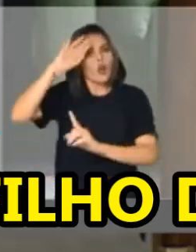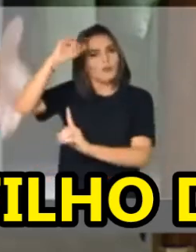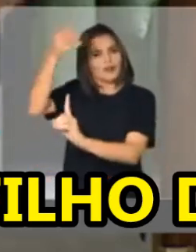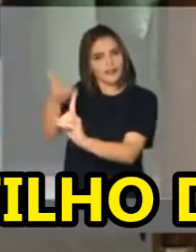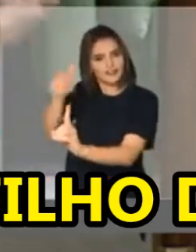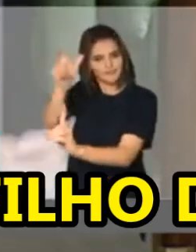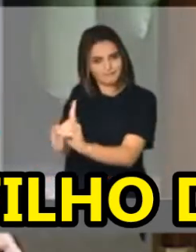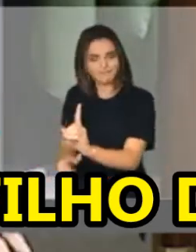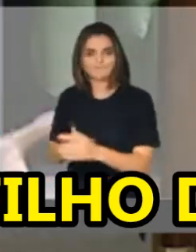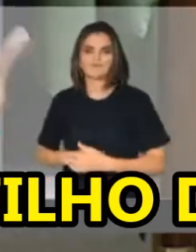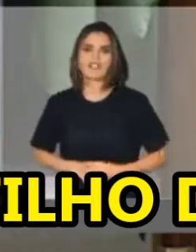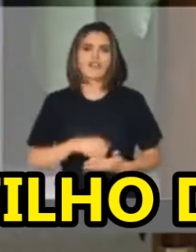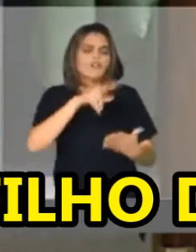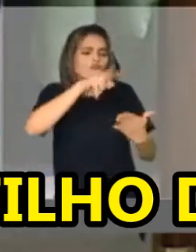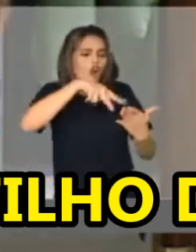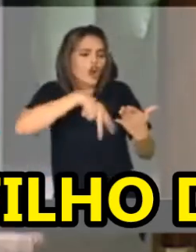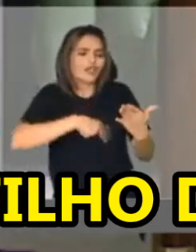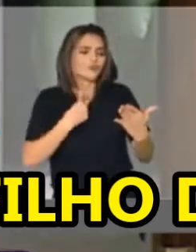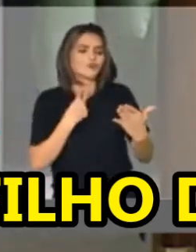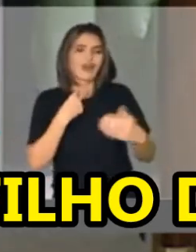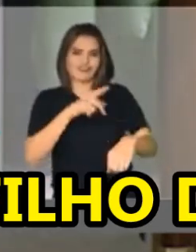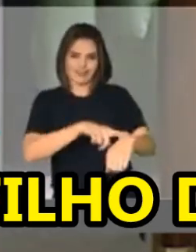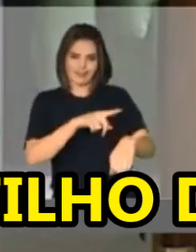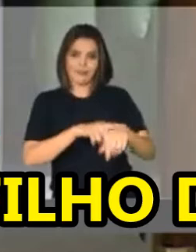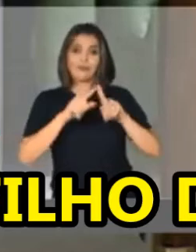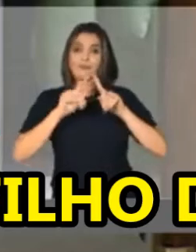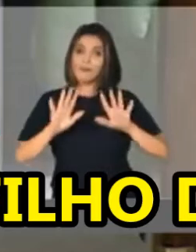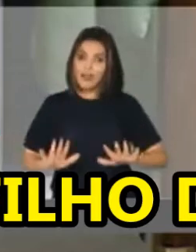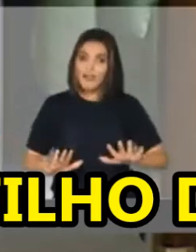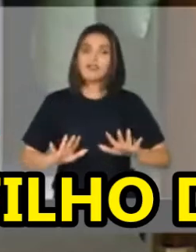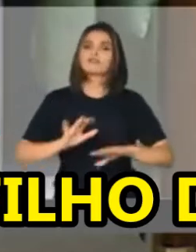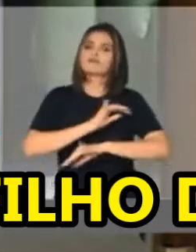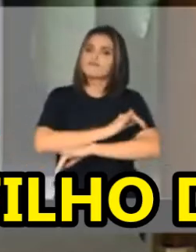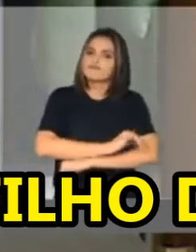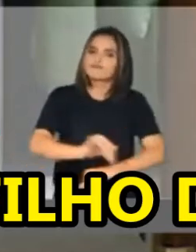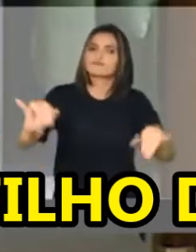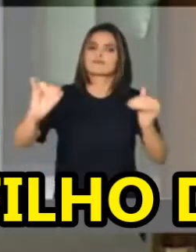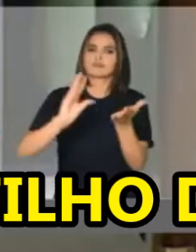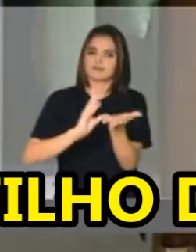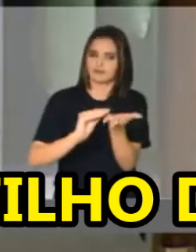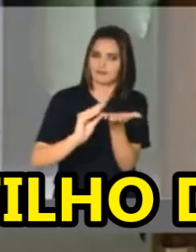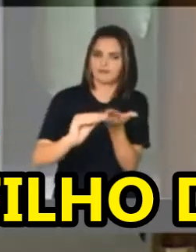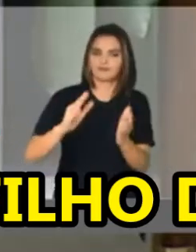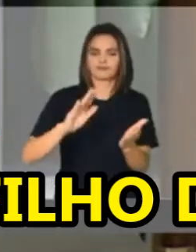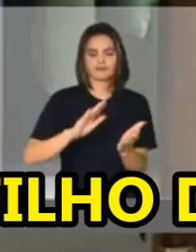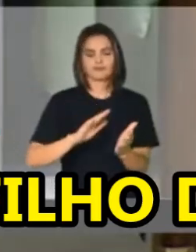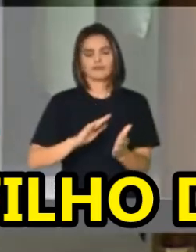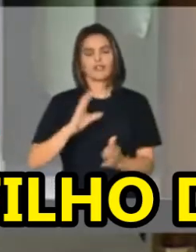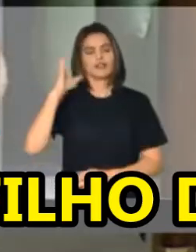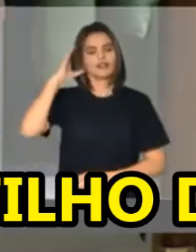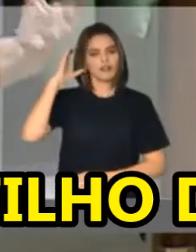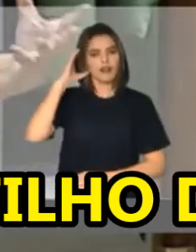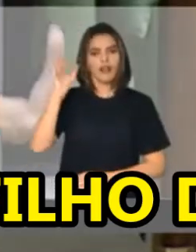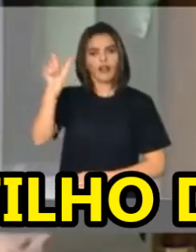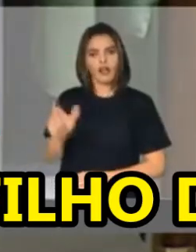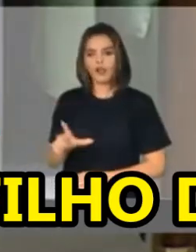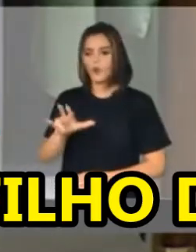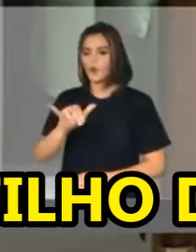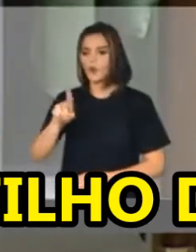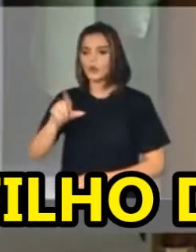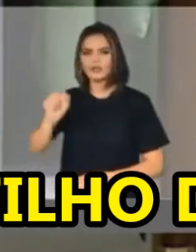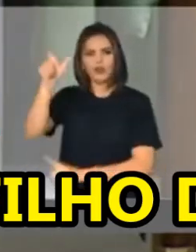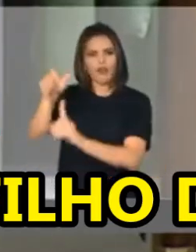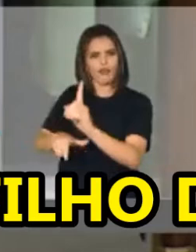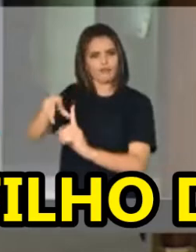vou ler pela falta do tempo, mas quero deixar inscrito nos anais da casa a minha homenagem a Luisa Cuesta, que foi uma grande